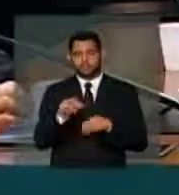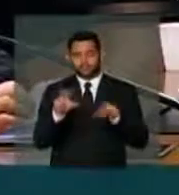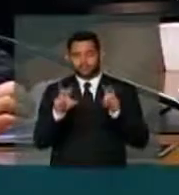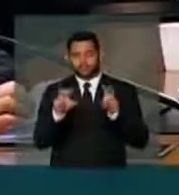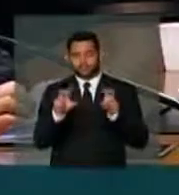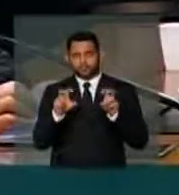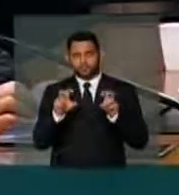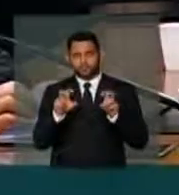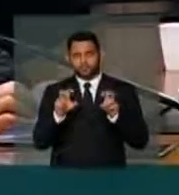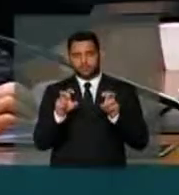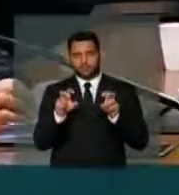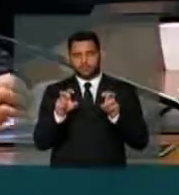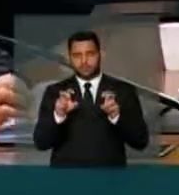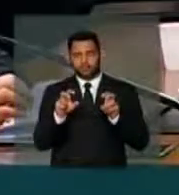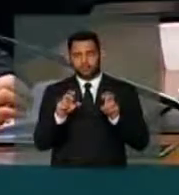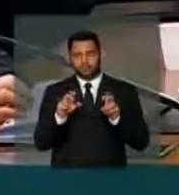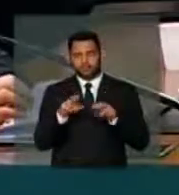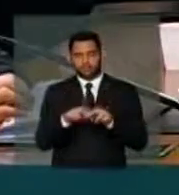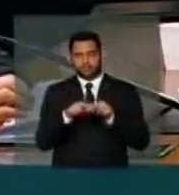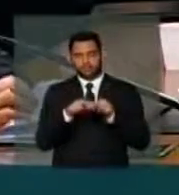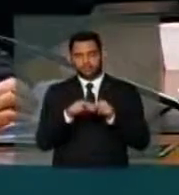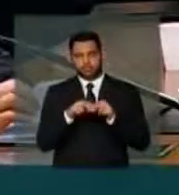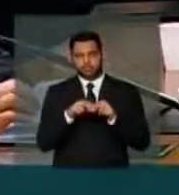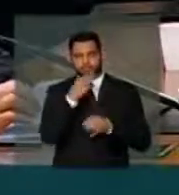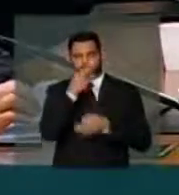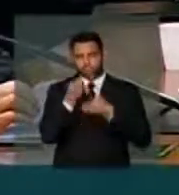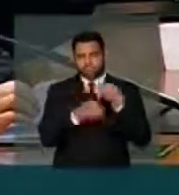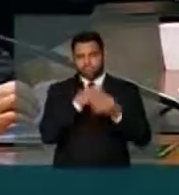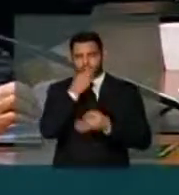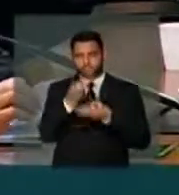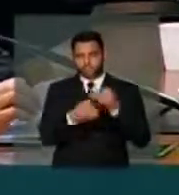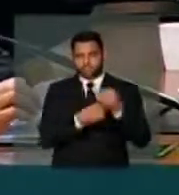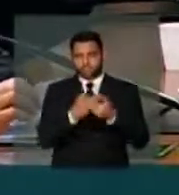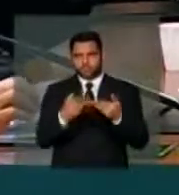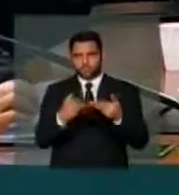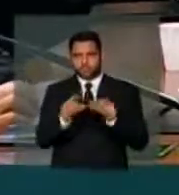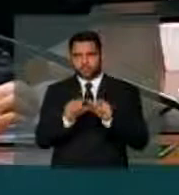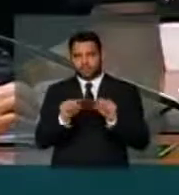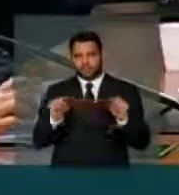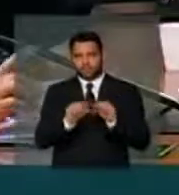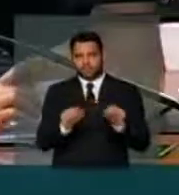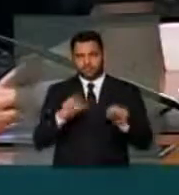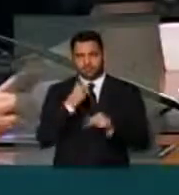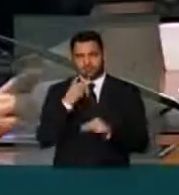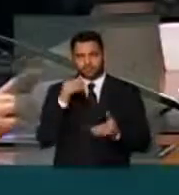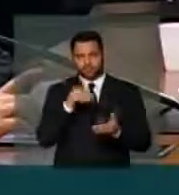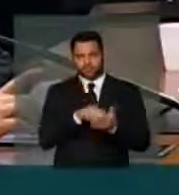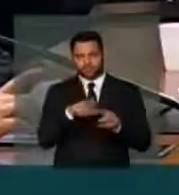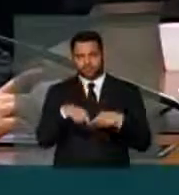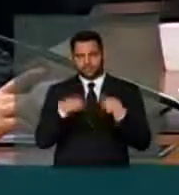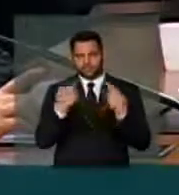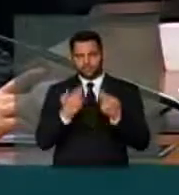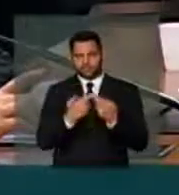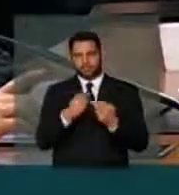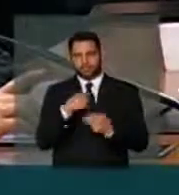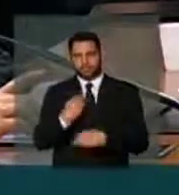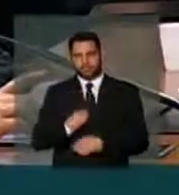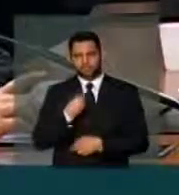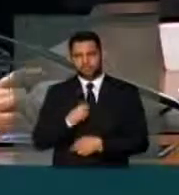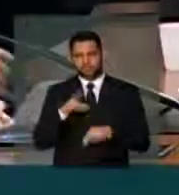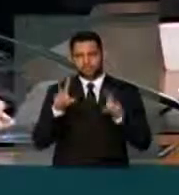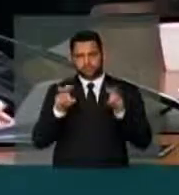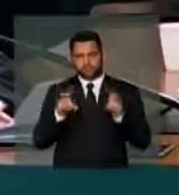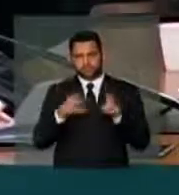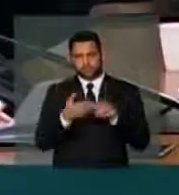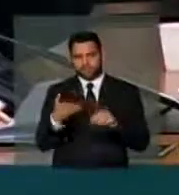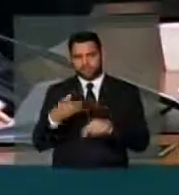assunto e pelas sugestões e frases citadas na última reunião que nós tivemos sobre esse